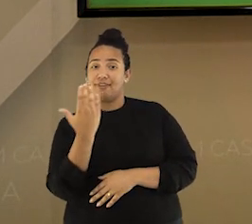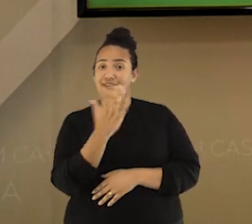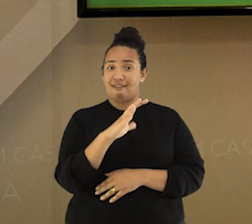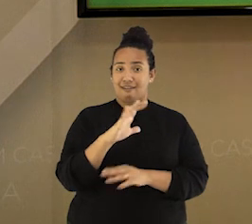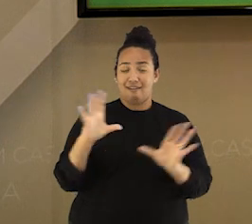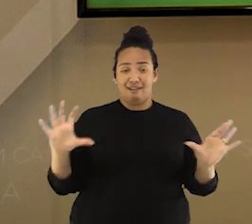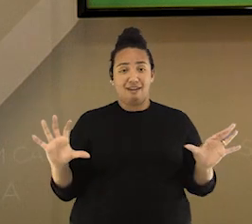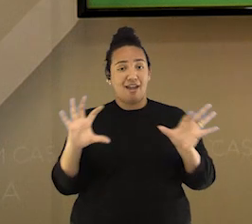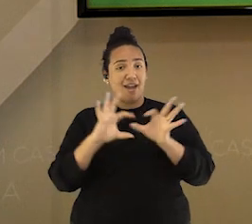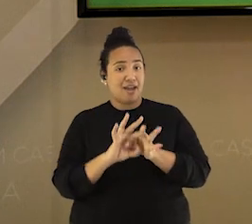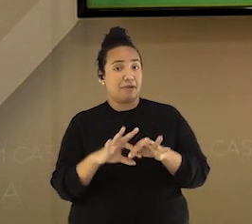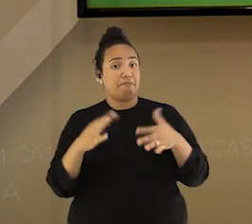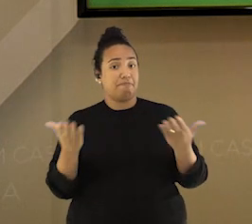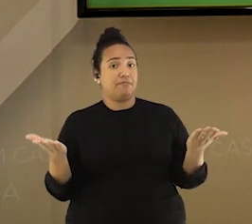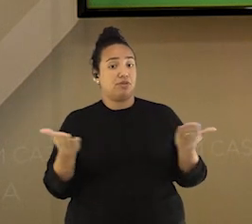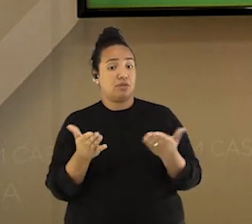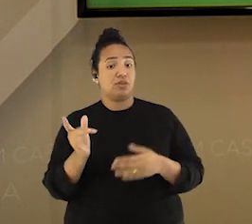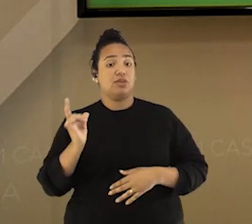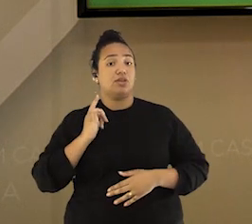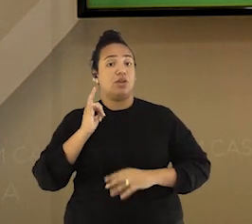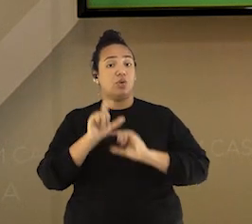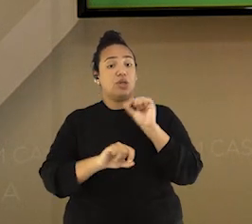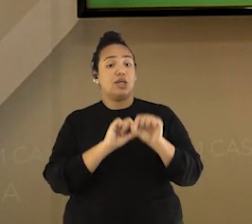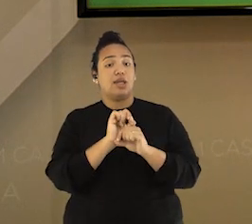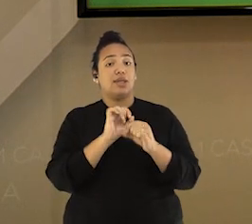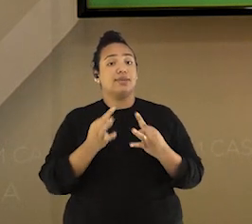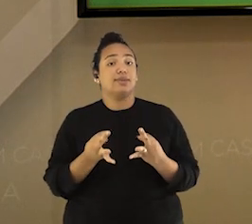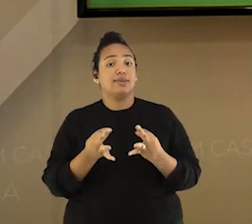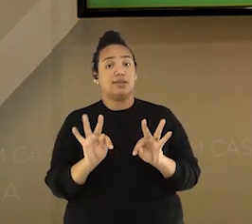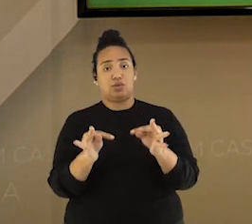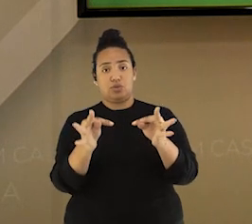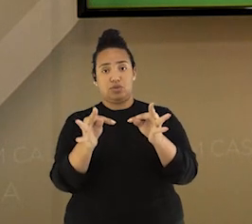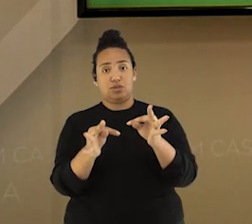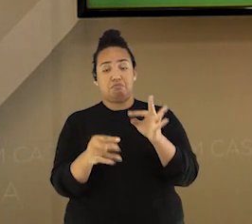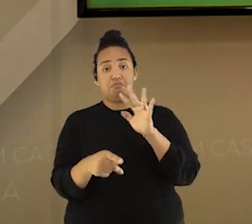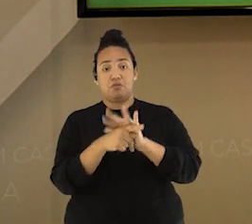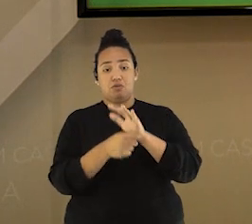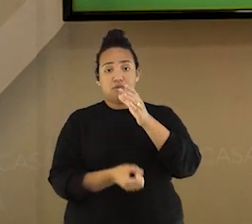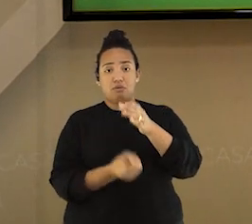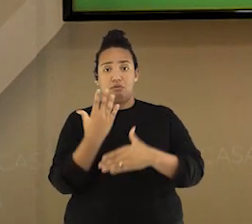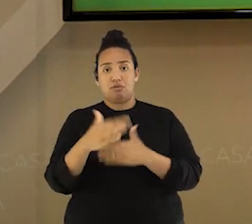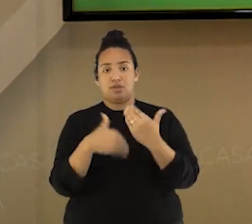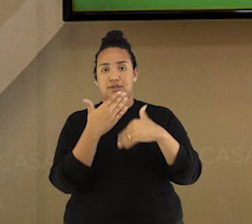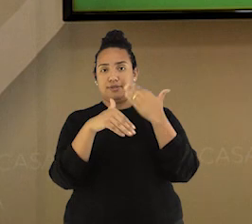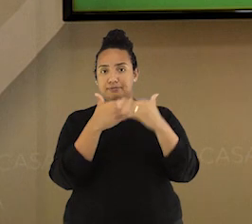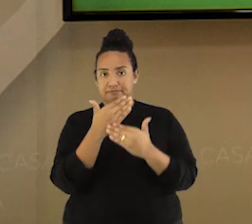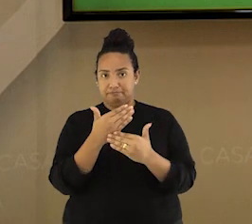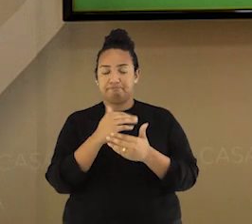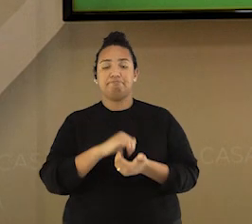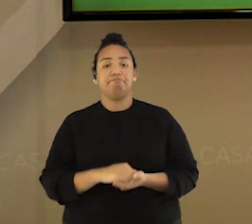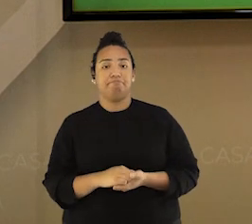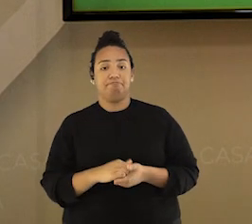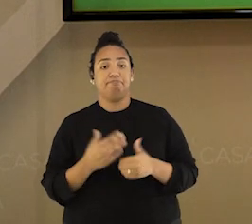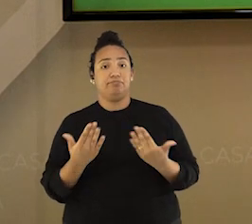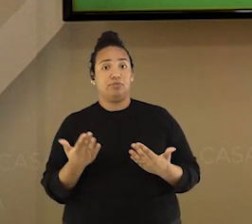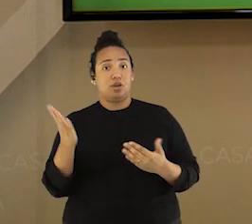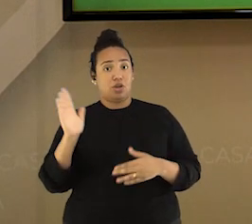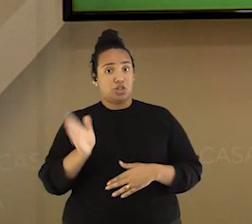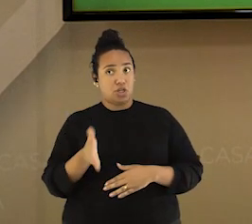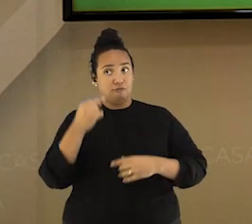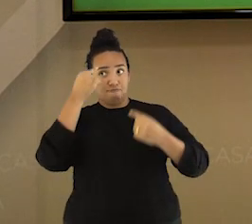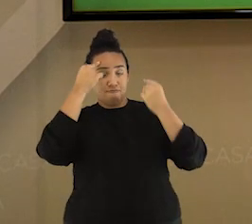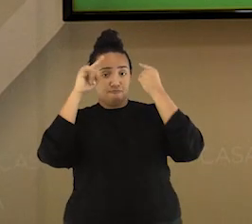ser mediadas pelos aparatos tecnológicos criados e desenvolvidos. Uma vez inventados ou descobertos